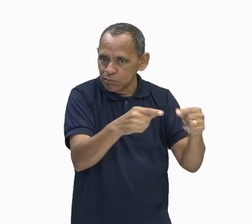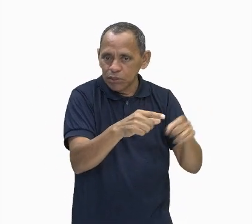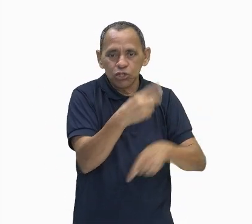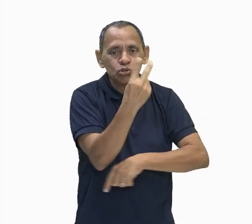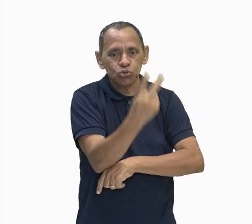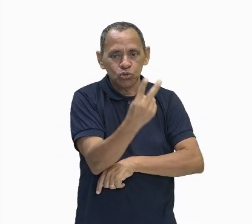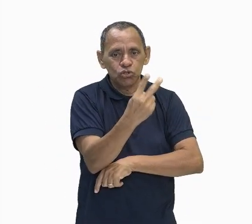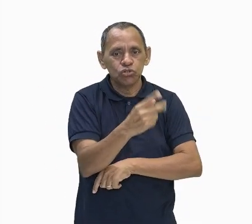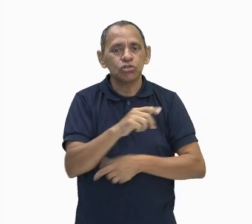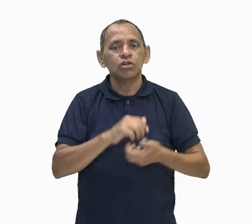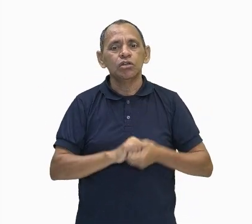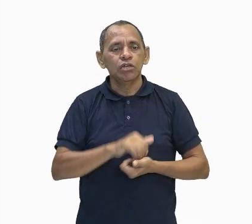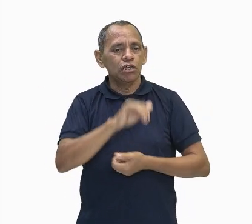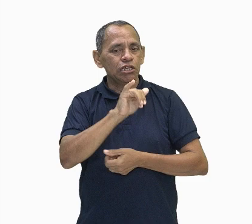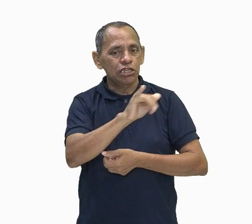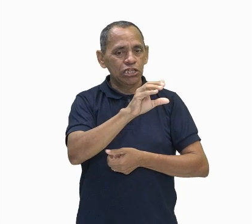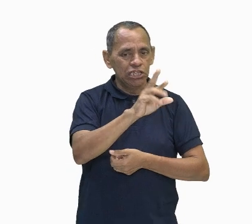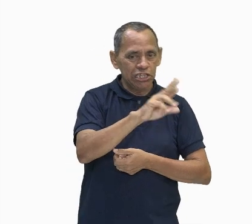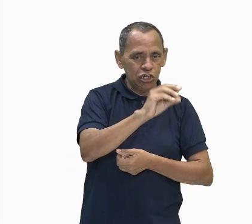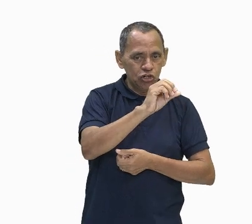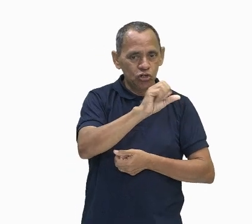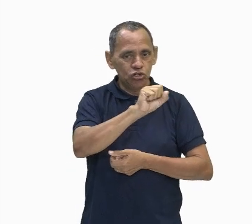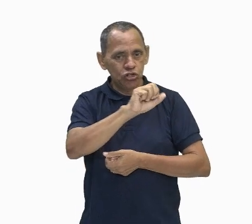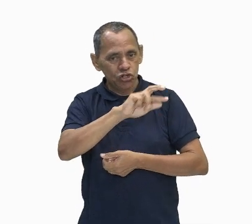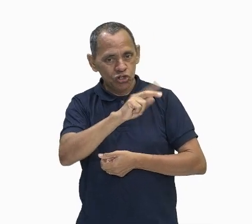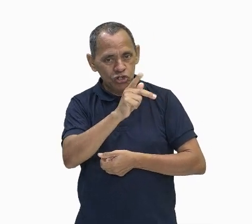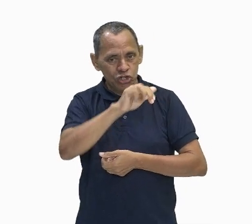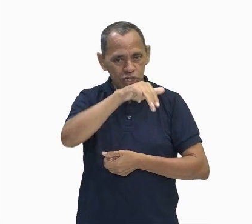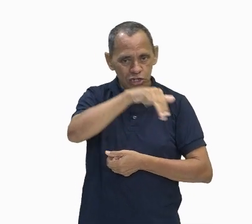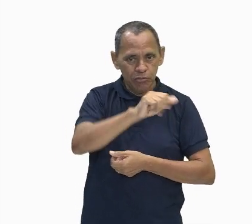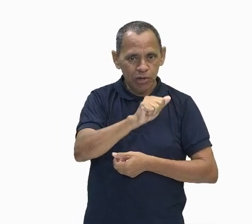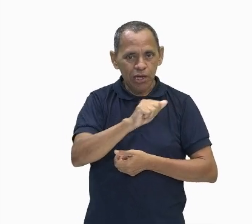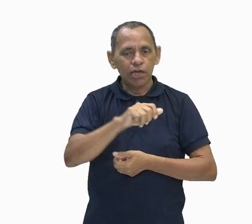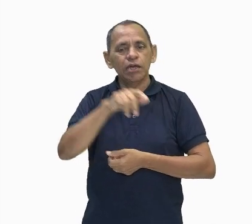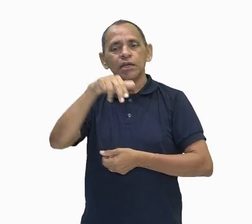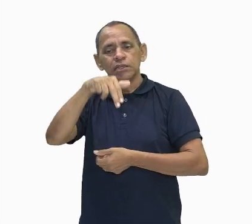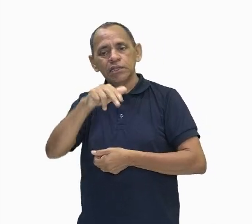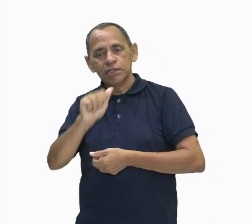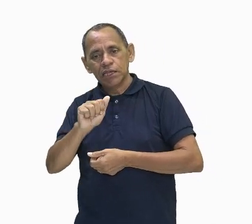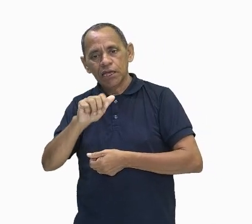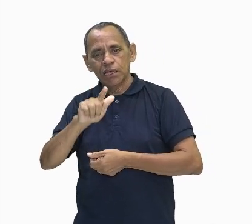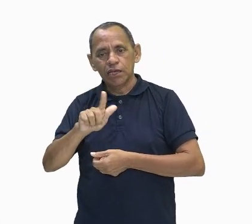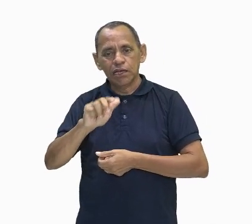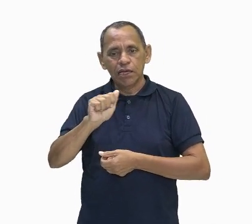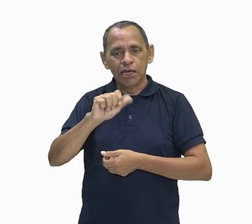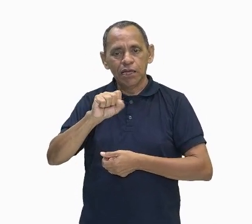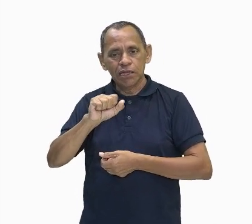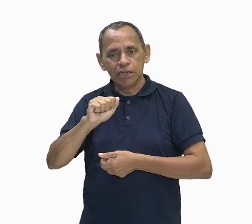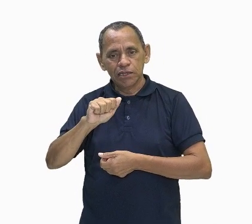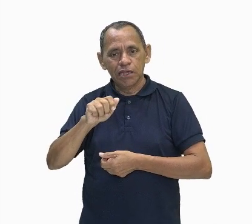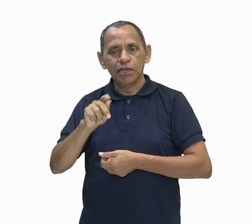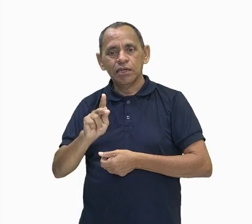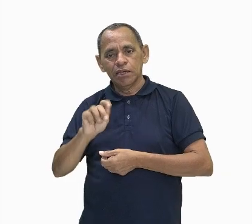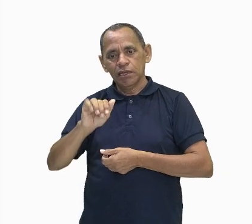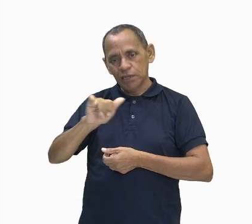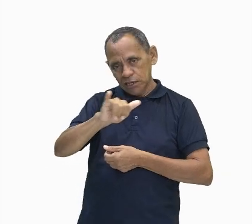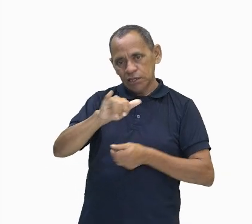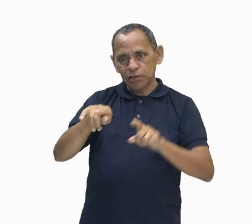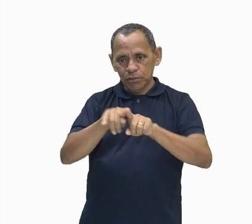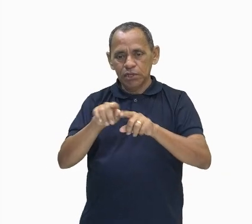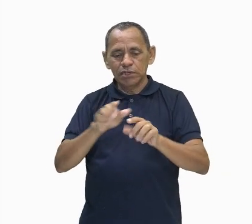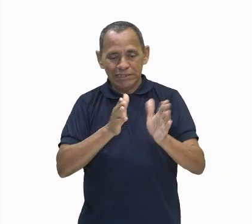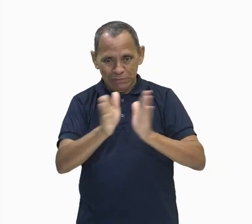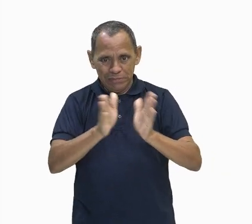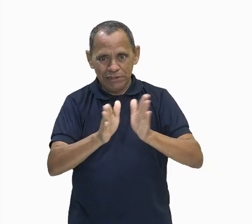que sim, é uma linguagem poética que nos serve aí para a questão da reflexão e também para a questão da